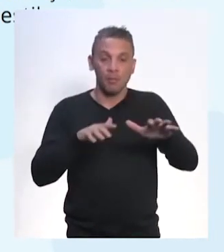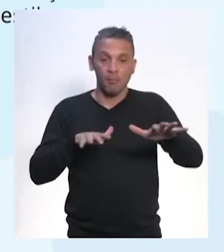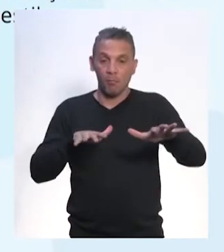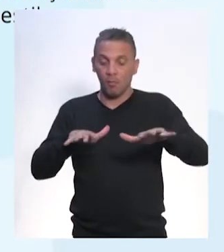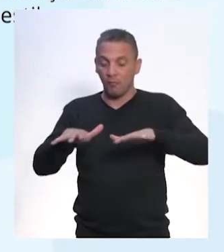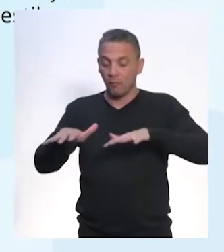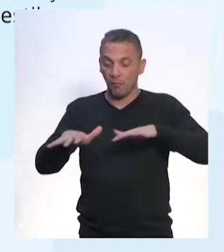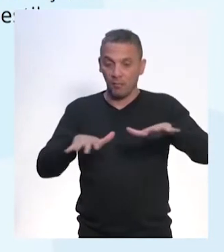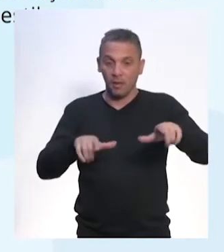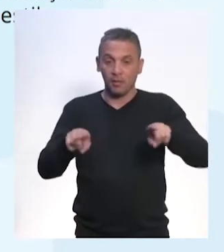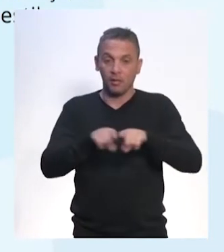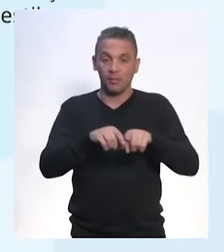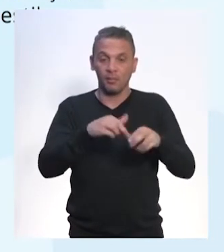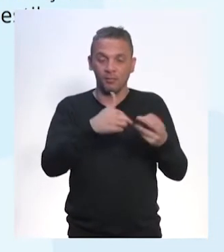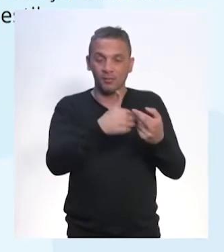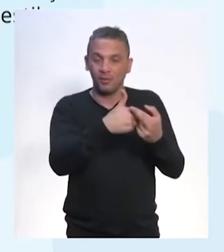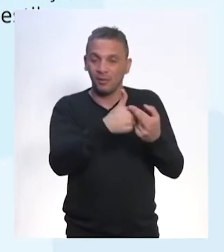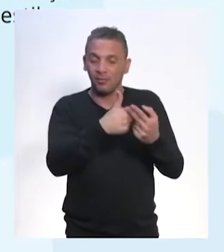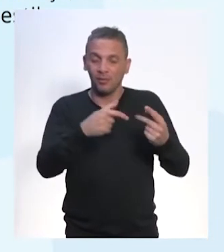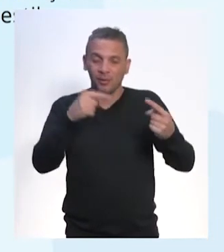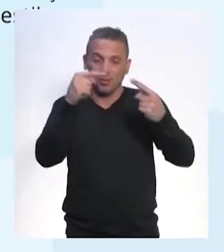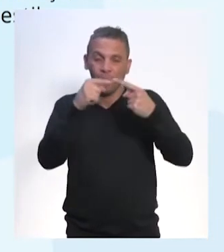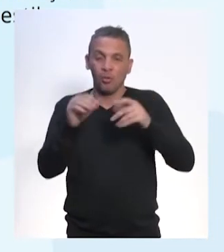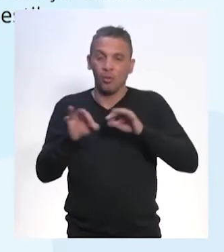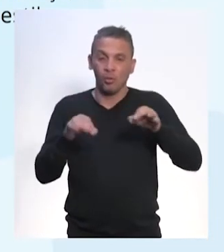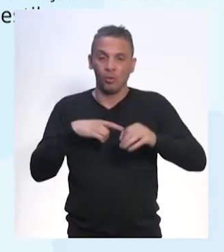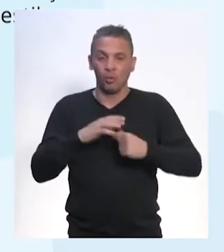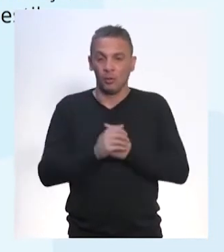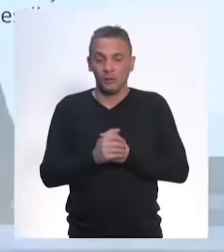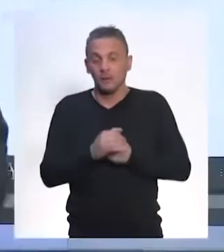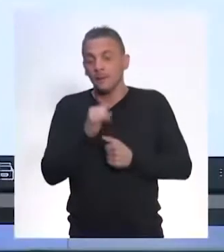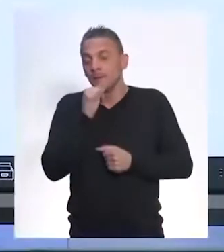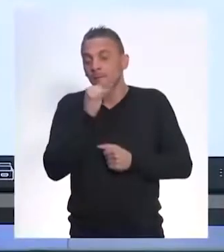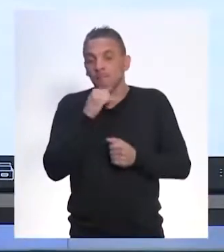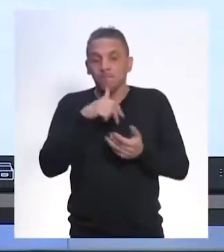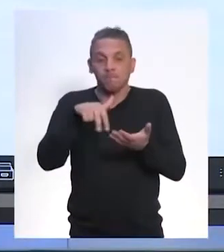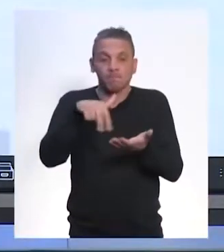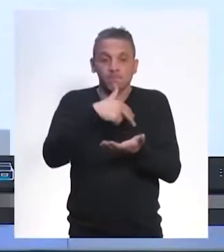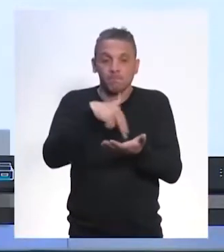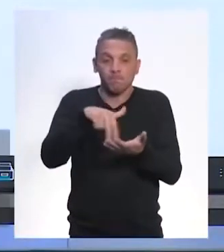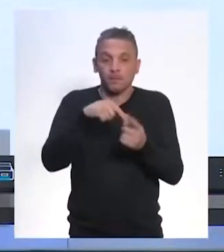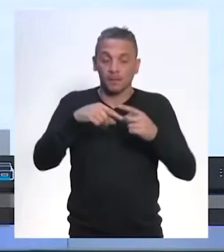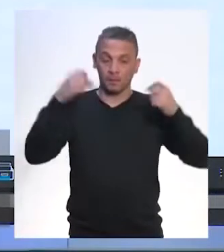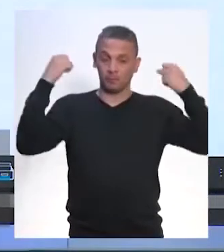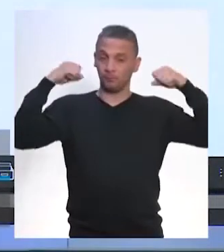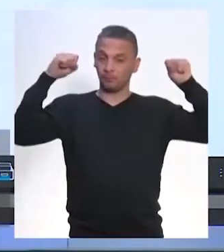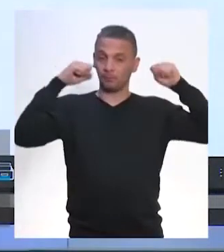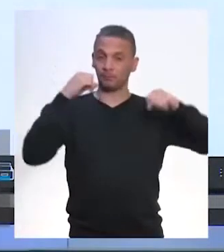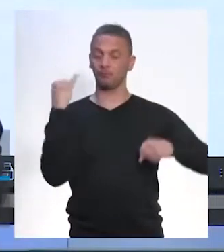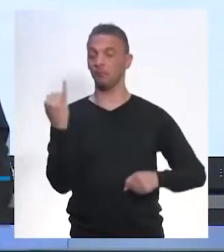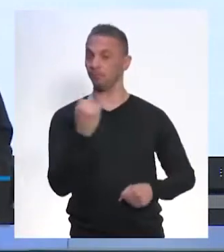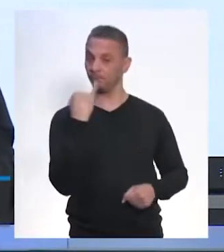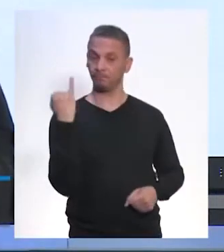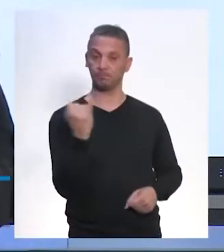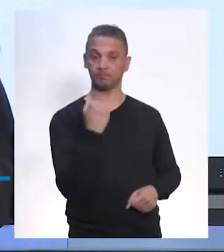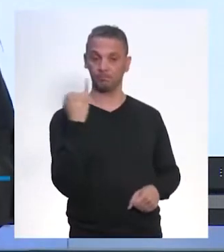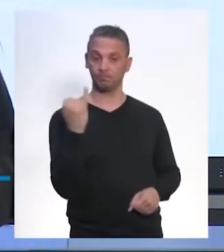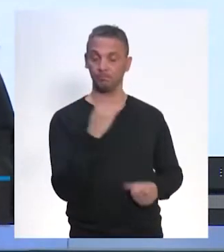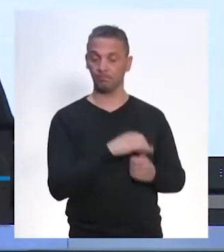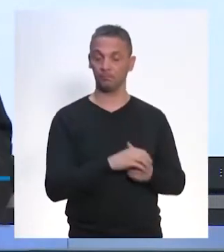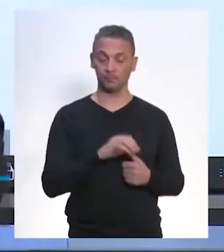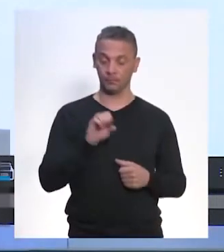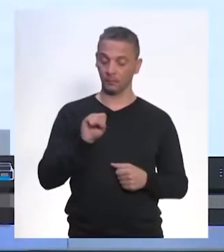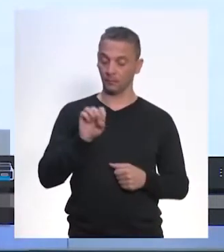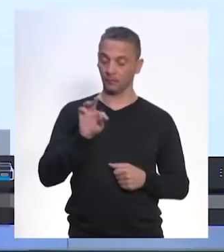e gestos de variados estilos, tá? Então, as street dance, quando a gente fala de condicionamento físico, gente, é muito importante nas street dance. Por